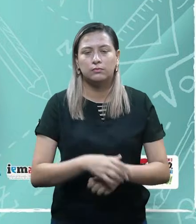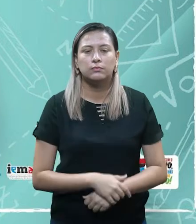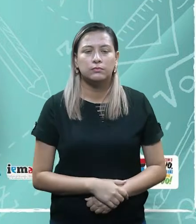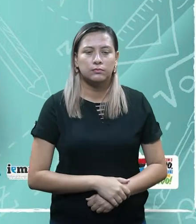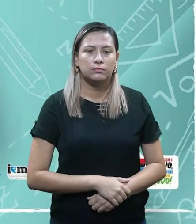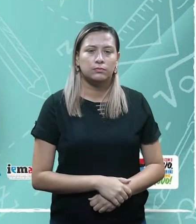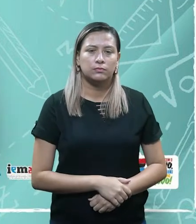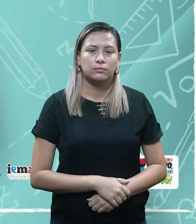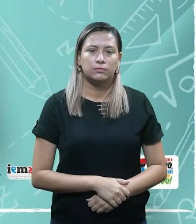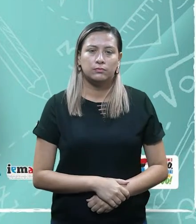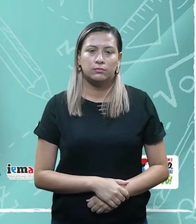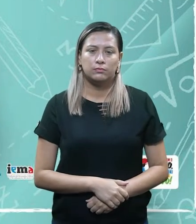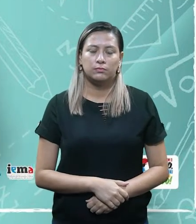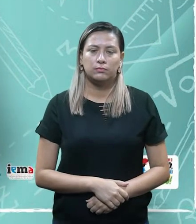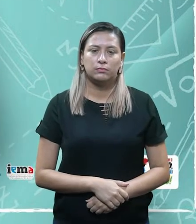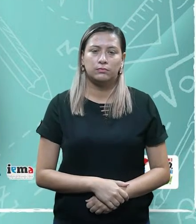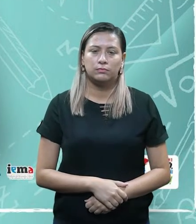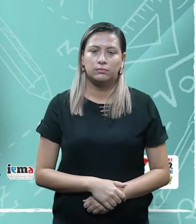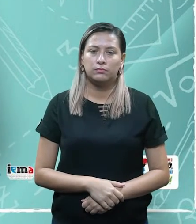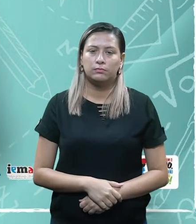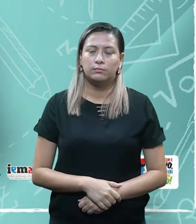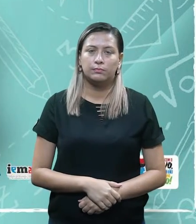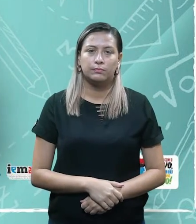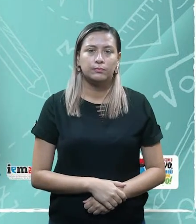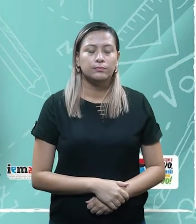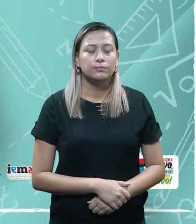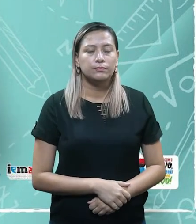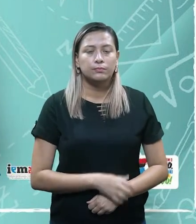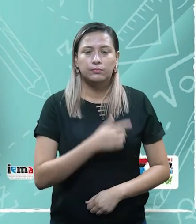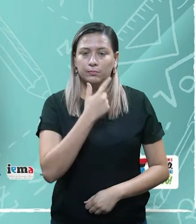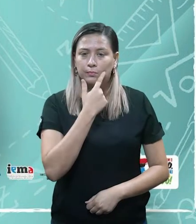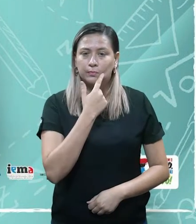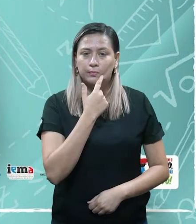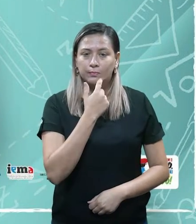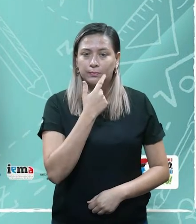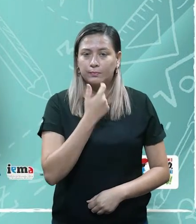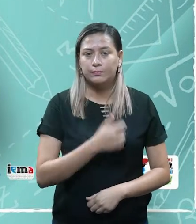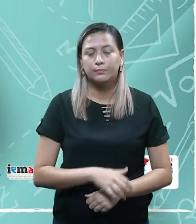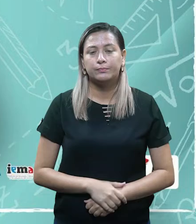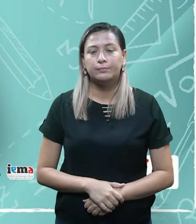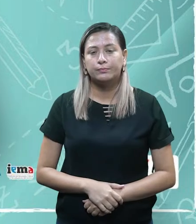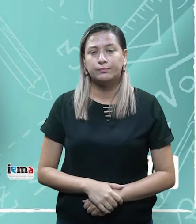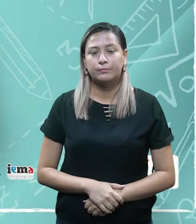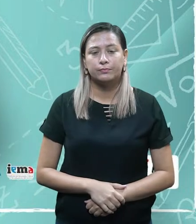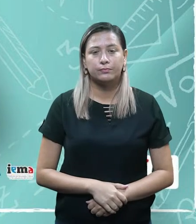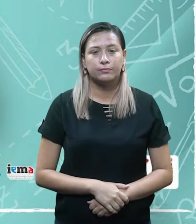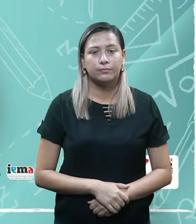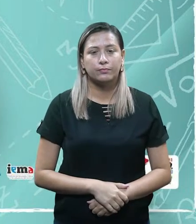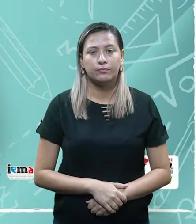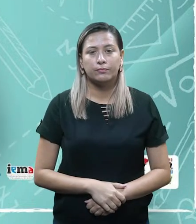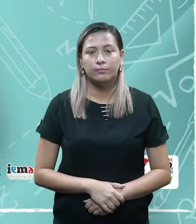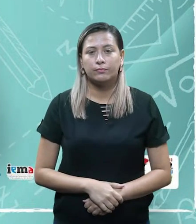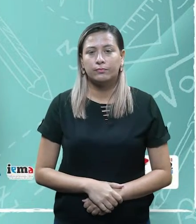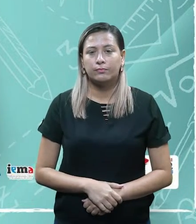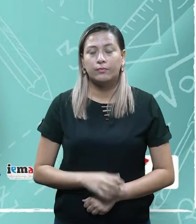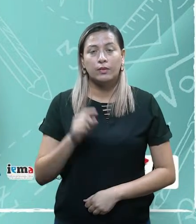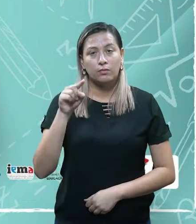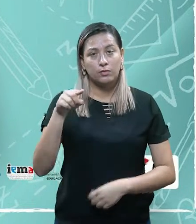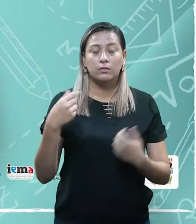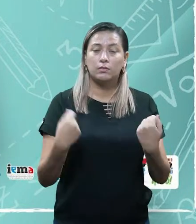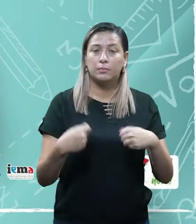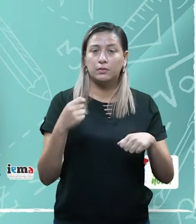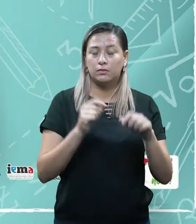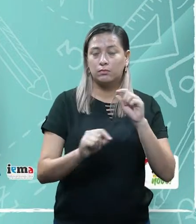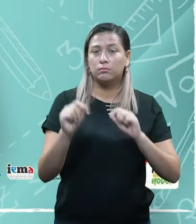a primeira tecla que você precisa saber é a tecla de ajuda, e é o CTRL F1. Para todas, gente, você vai precisar